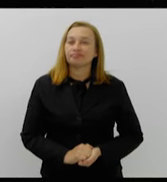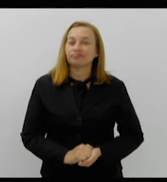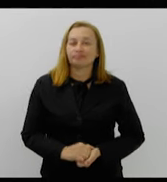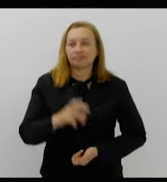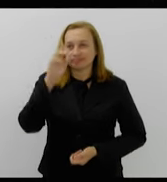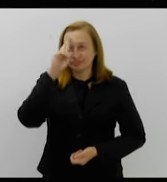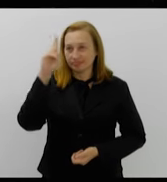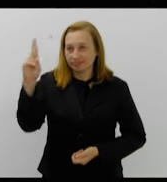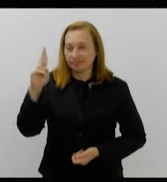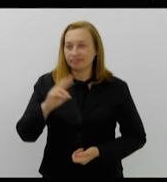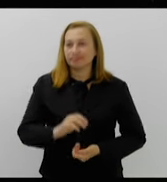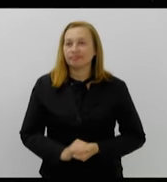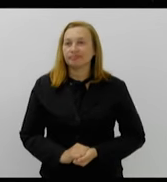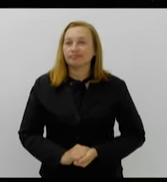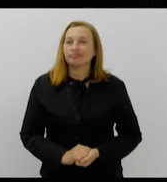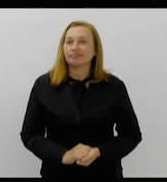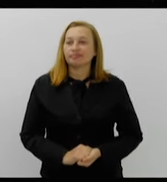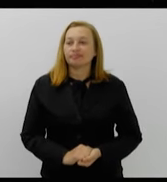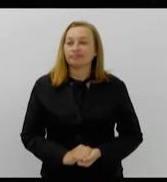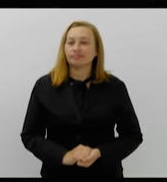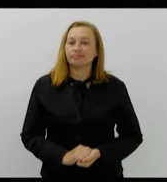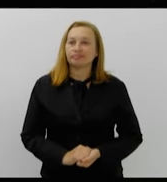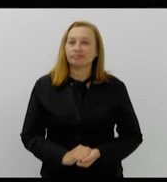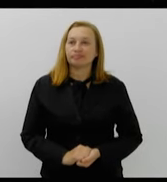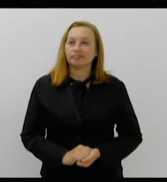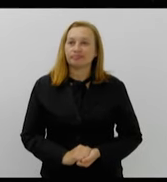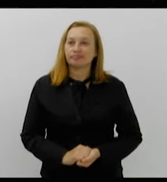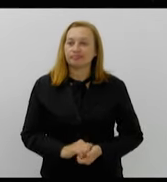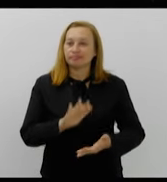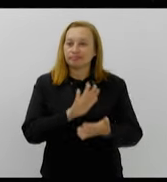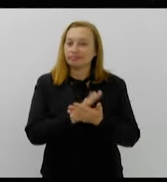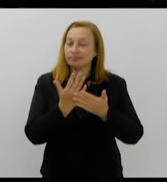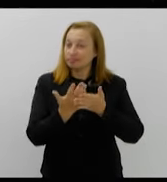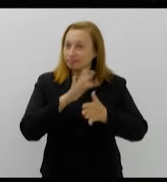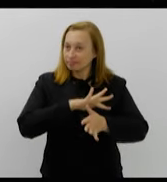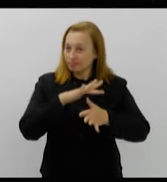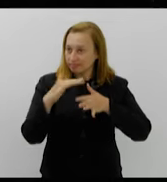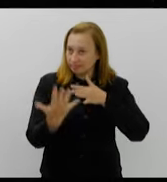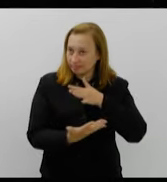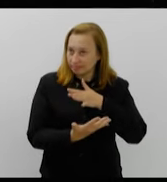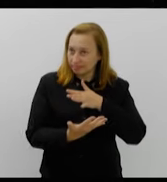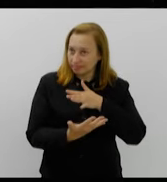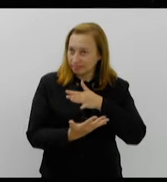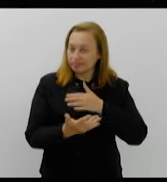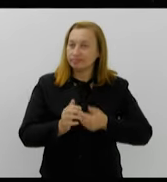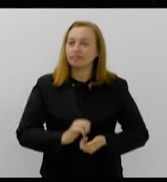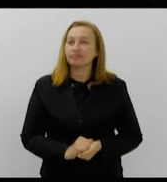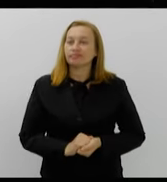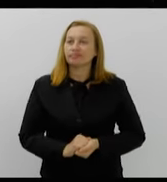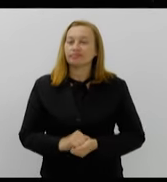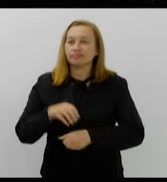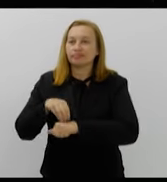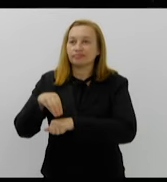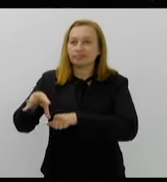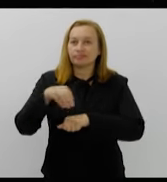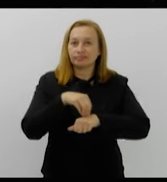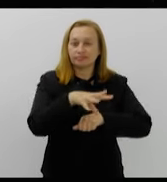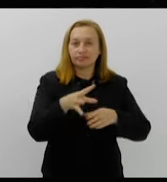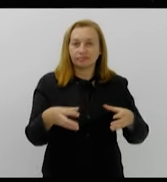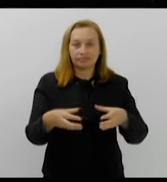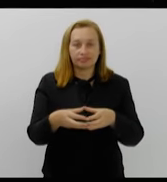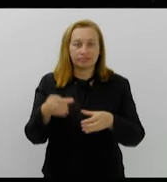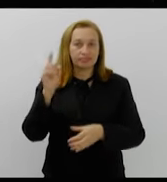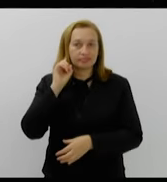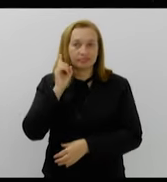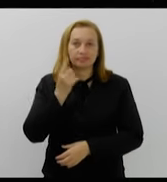senhor senhora intérprete da língua de libras que leva a nossa voz aos